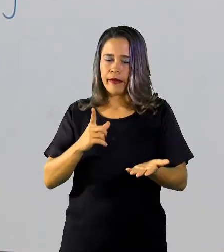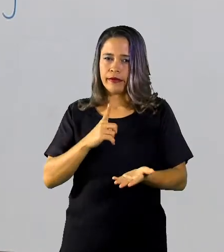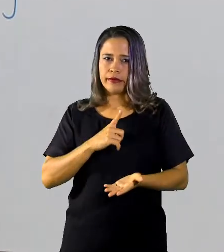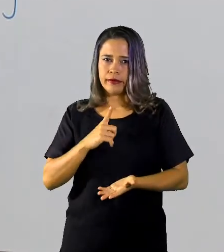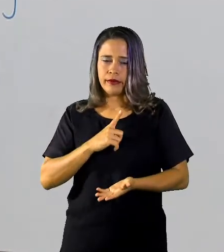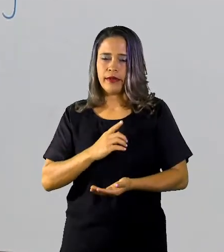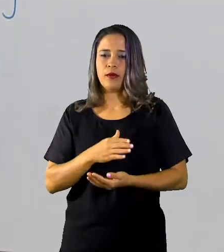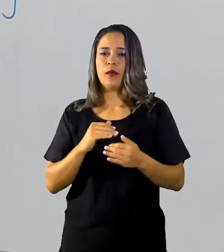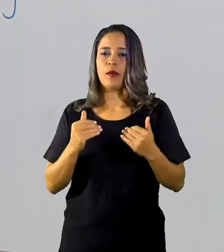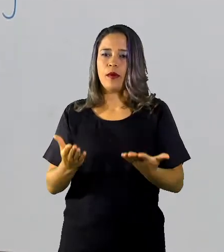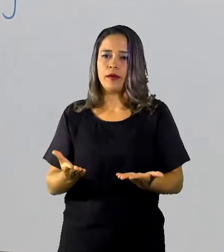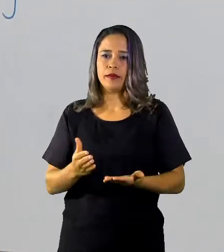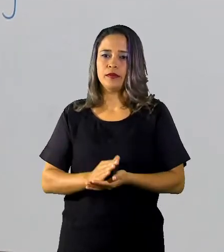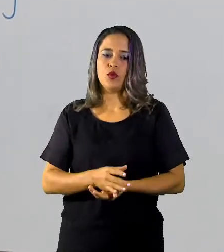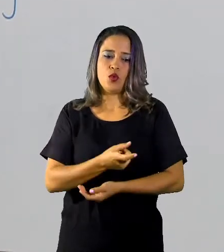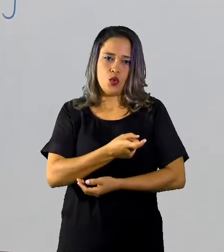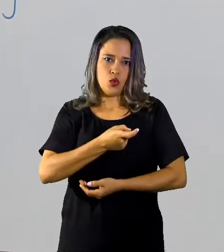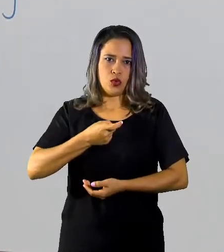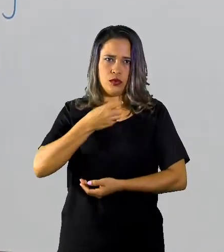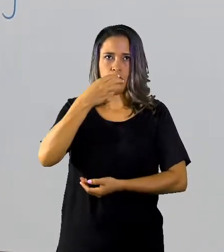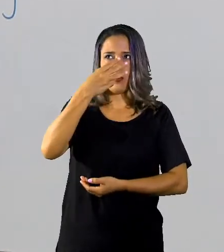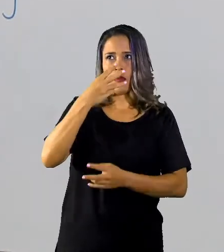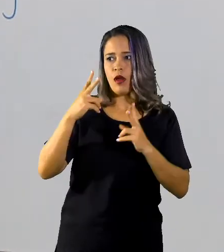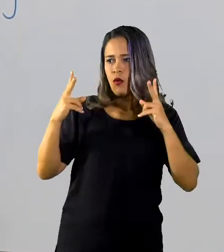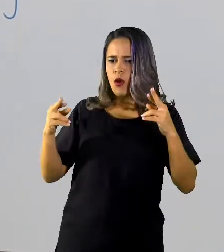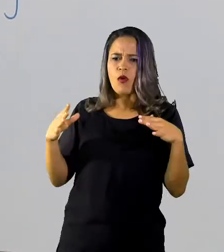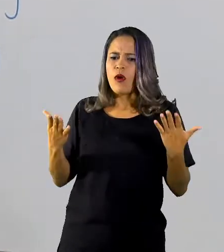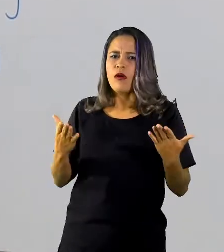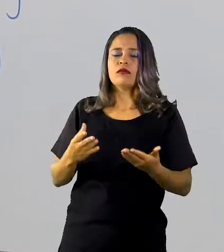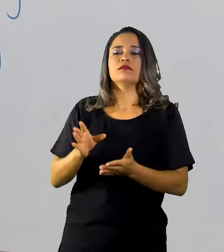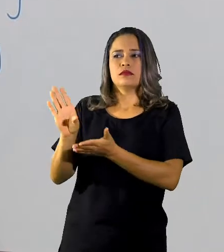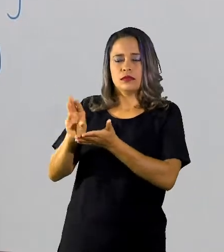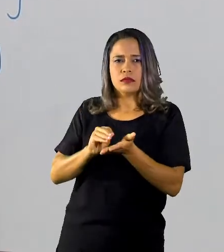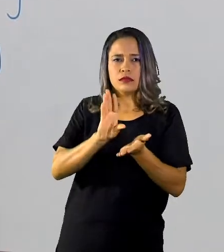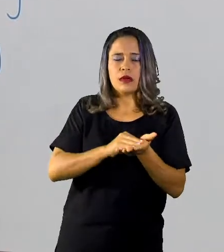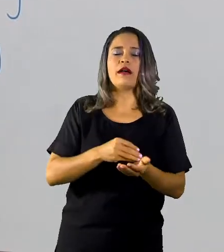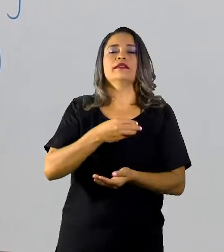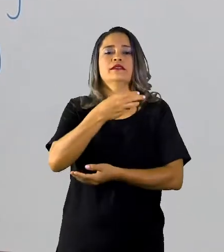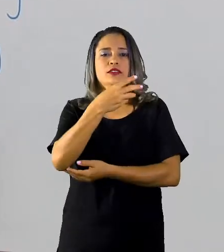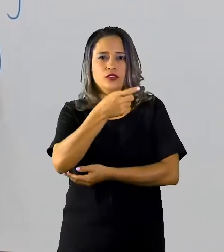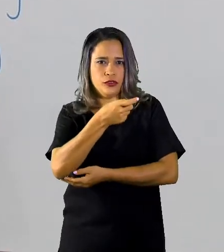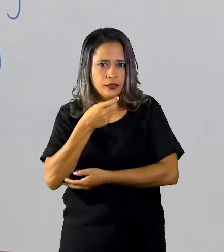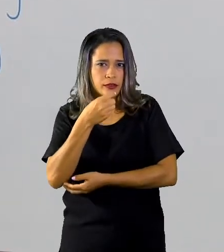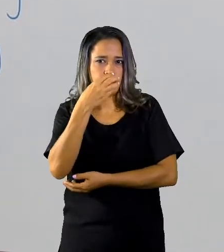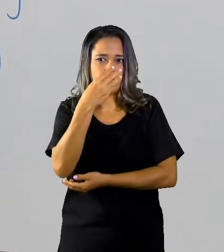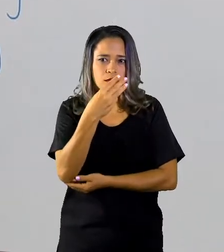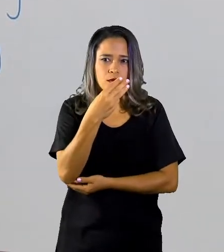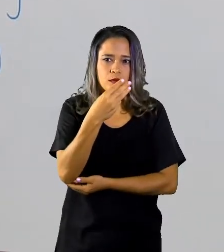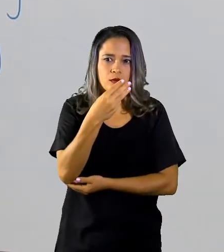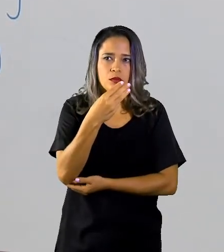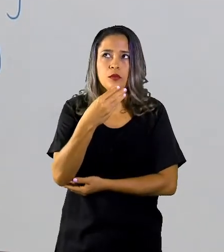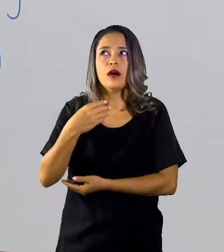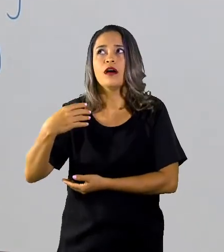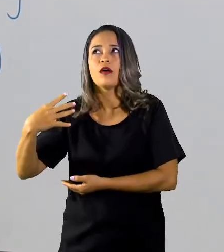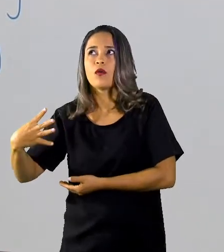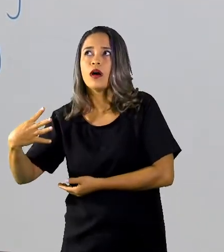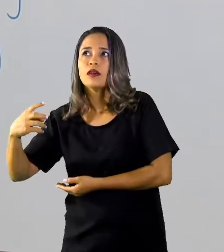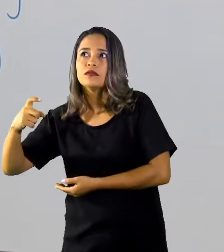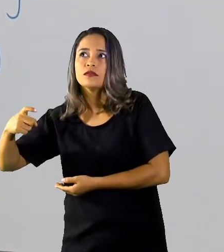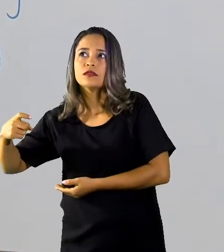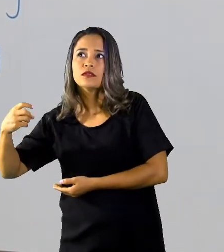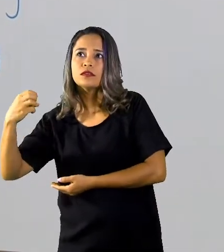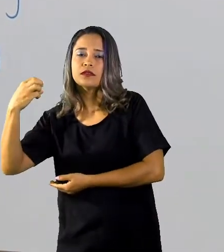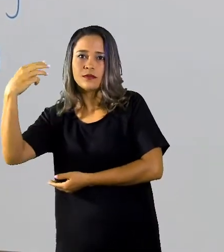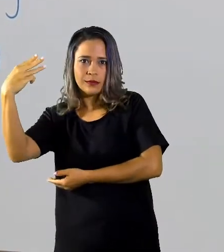são x ao cubo possui exatamente a mesma variável que 4x ao cubo, então eu vou